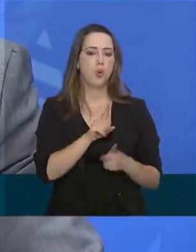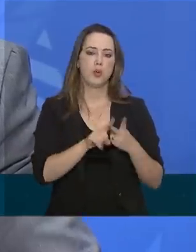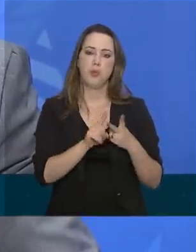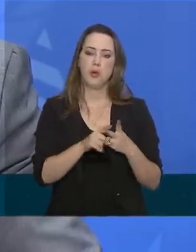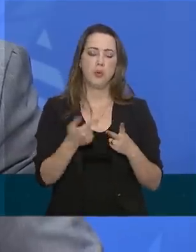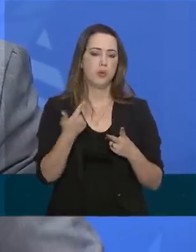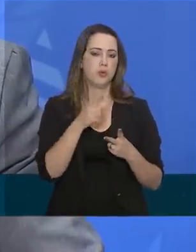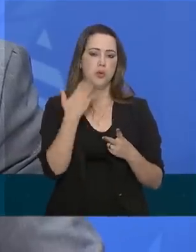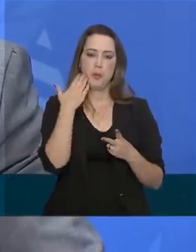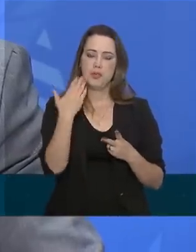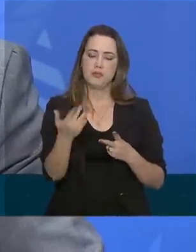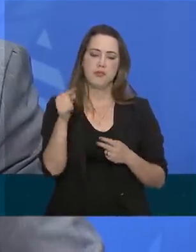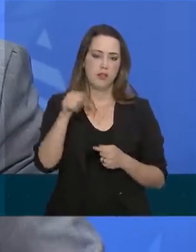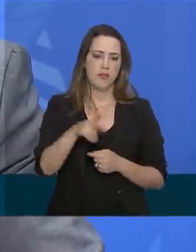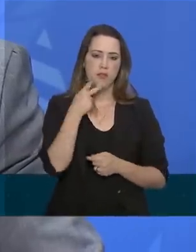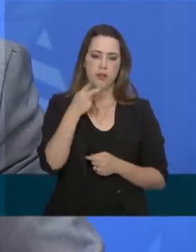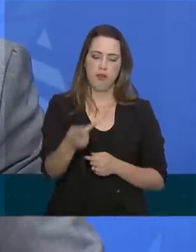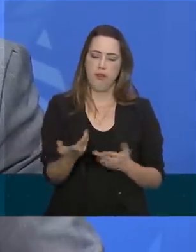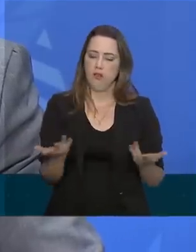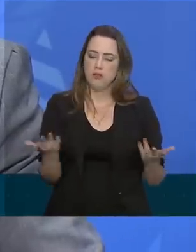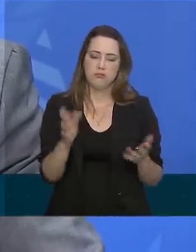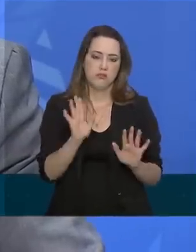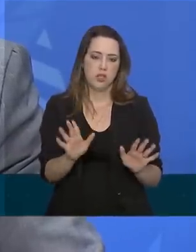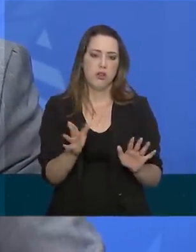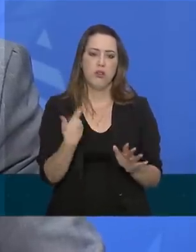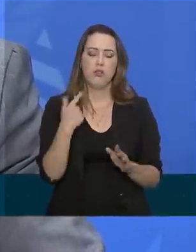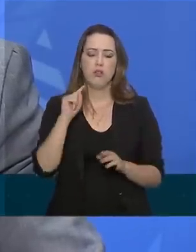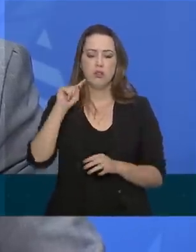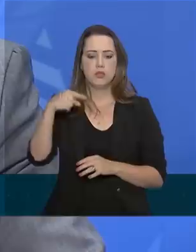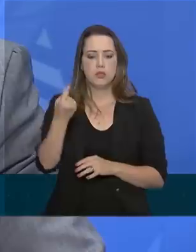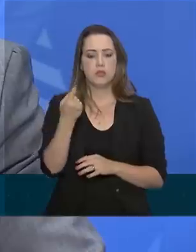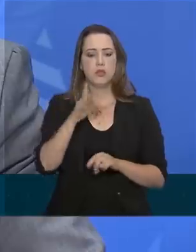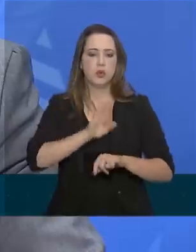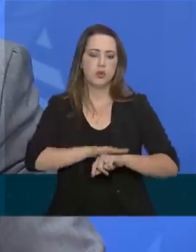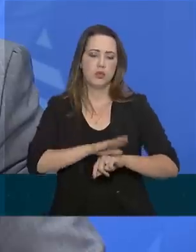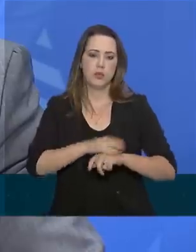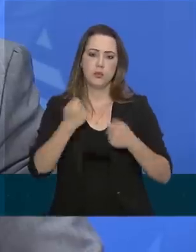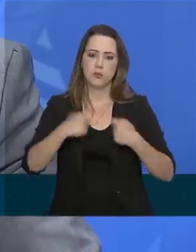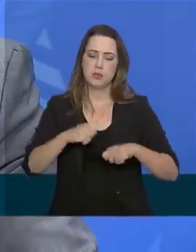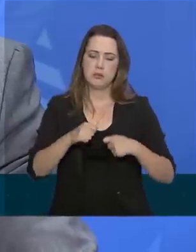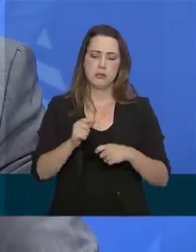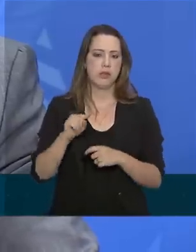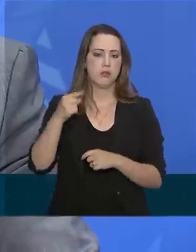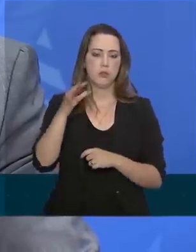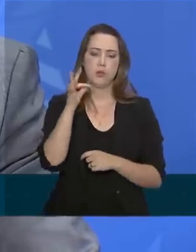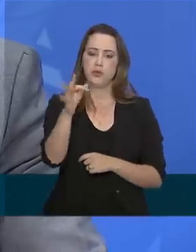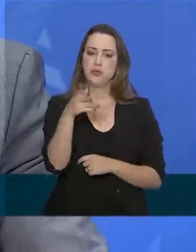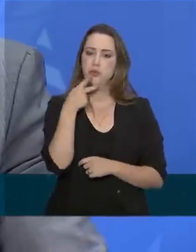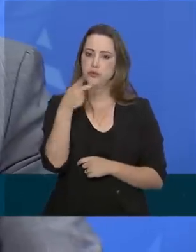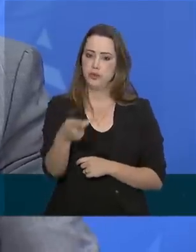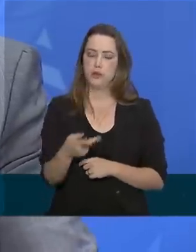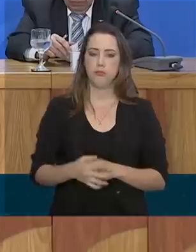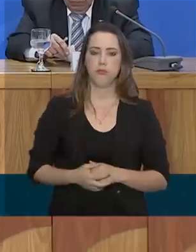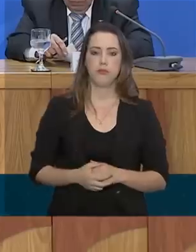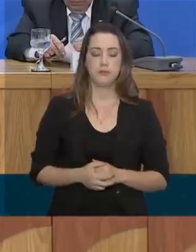nosso aqui da apresentação que foi feito e portanto será deliberado na forma e no tempo que for necessário a